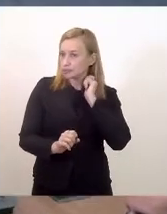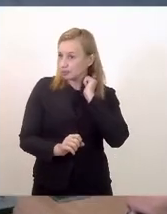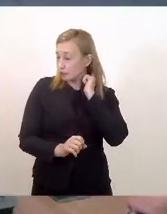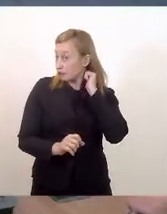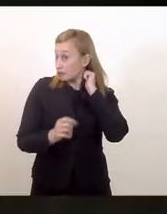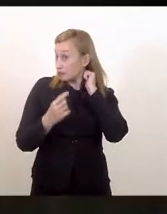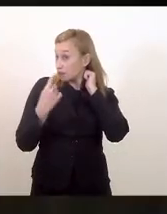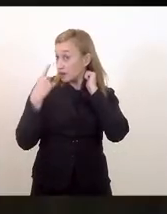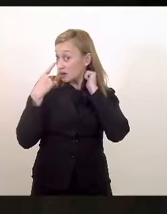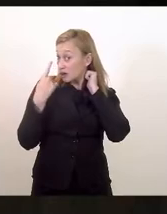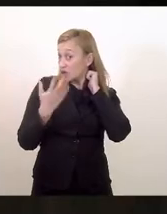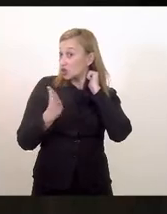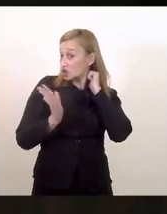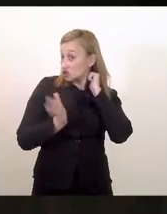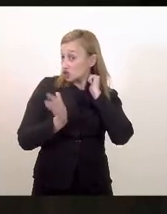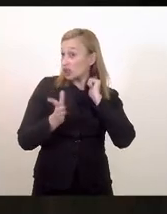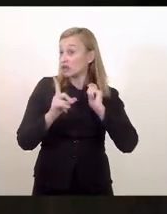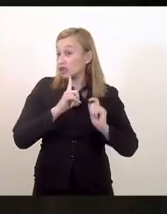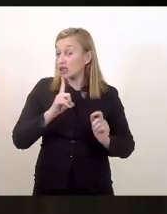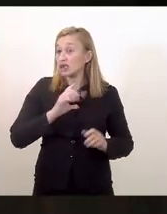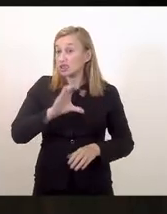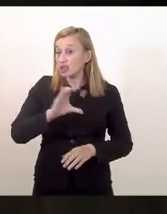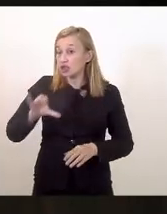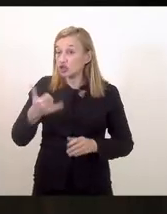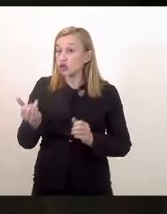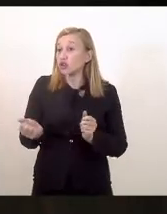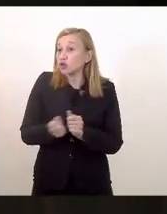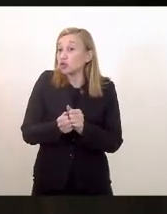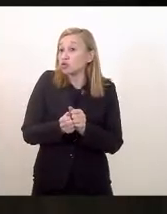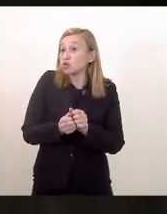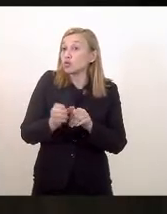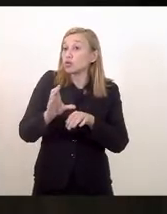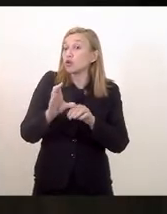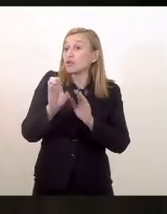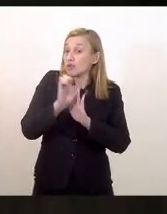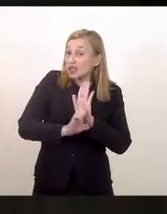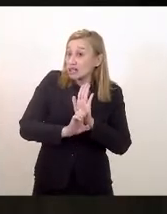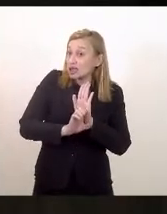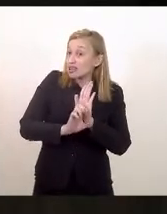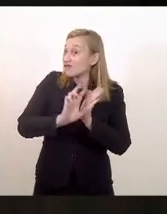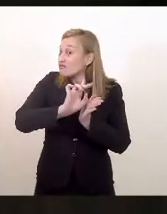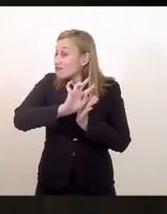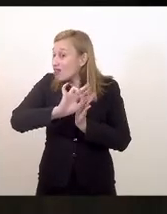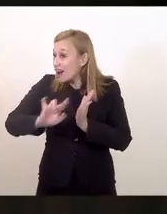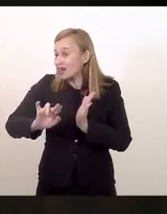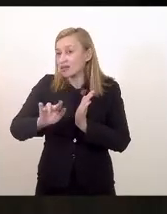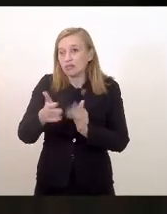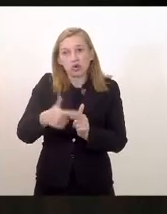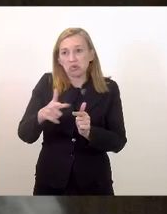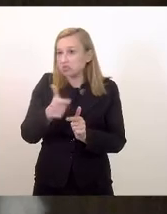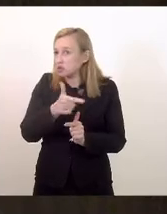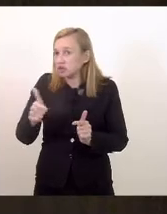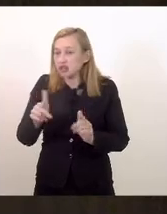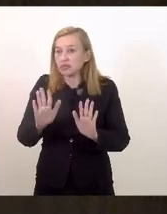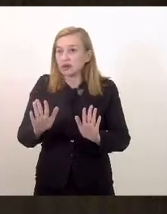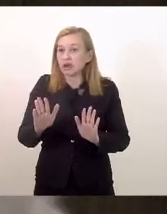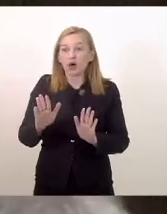Só que já tem parecer da CCJ com emendas. Com emendas. Sem problema nenhum. Com emenda.